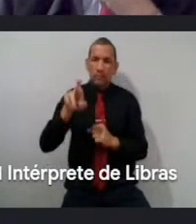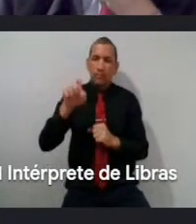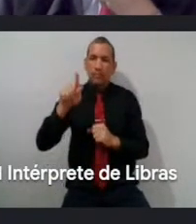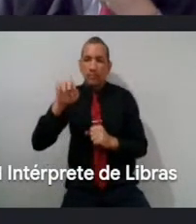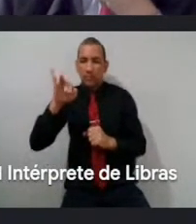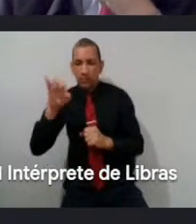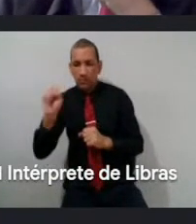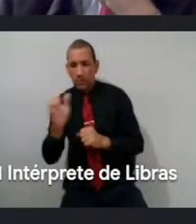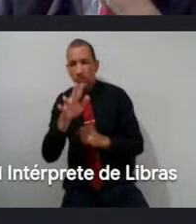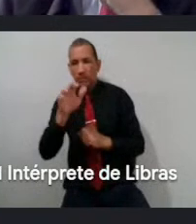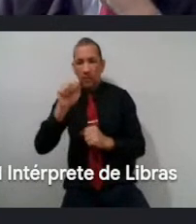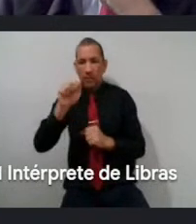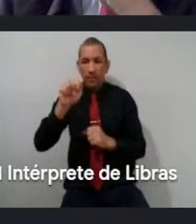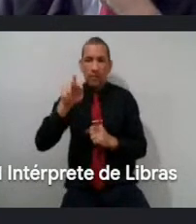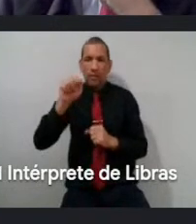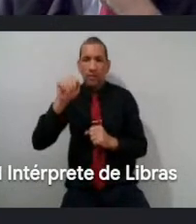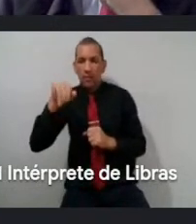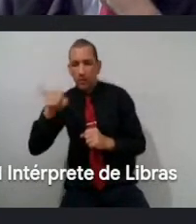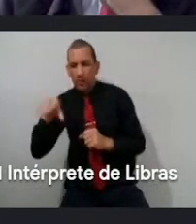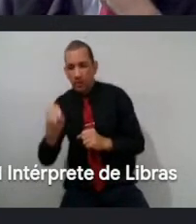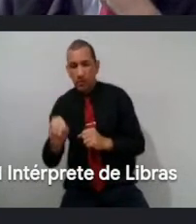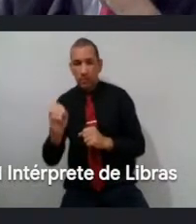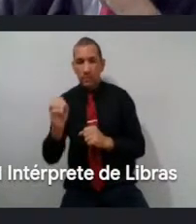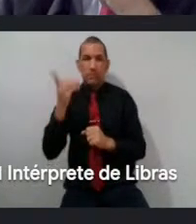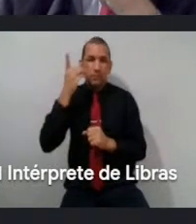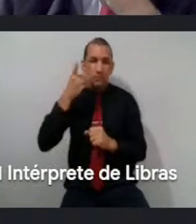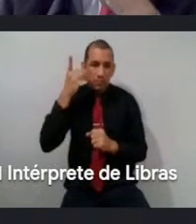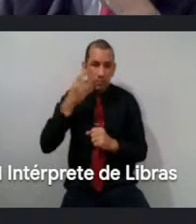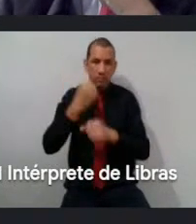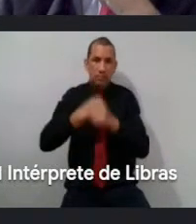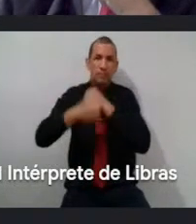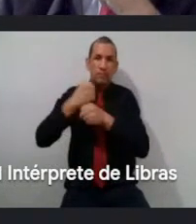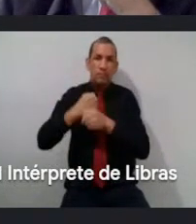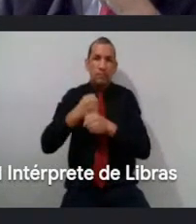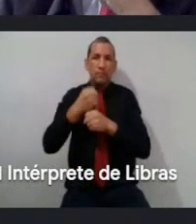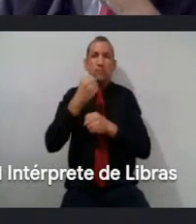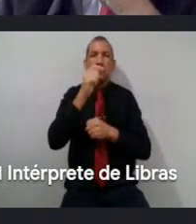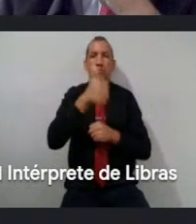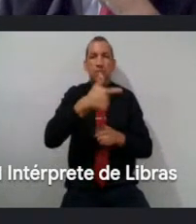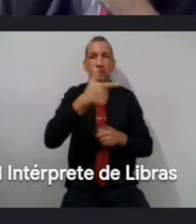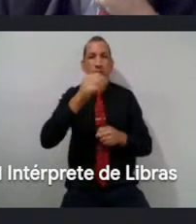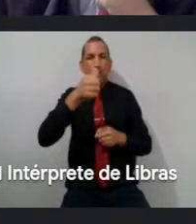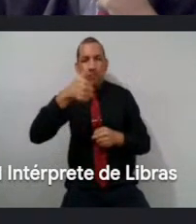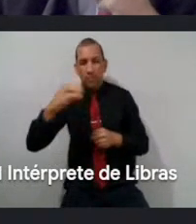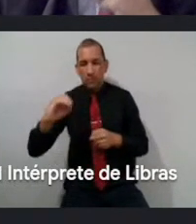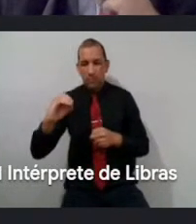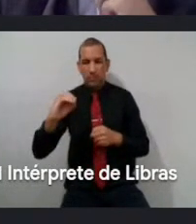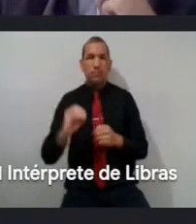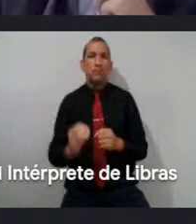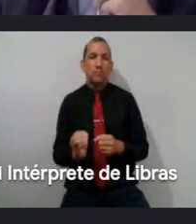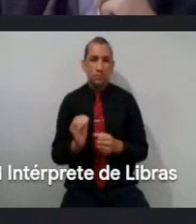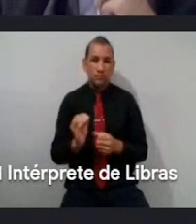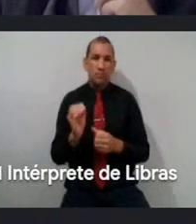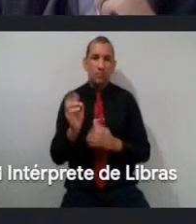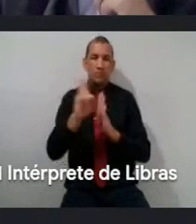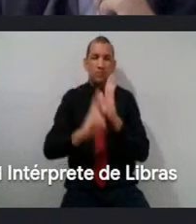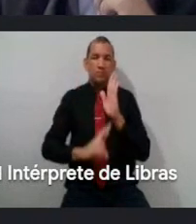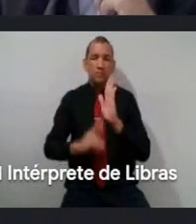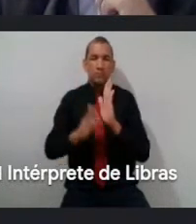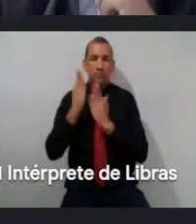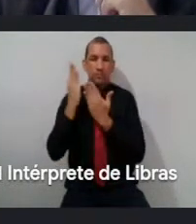Araújo candidato ao cargo de deputado estadual nas eleições Gerais de 2010 os termos do voto do